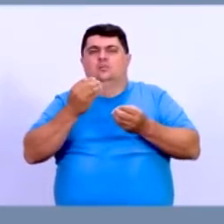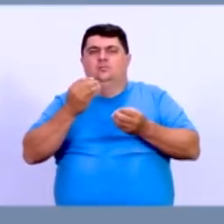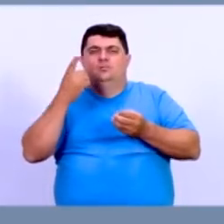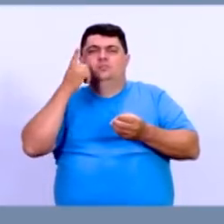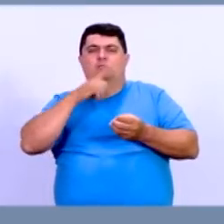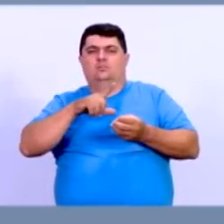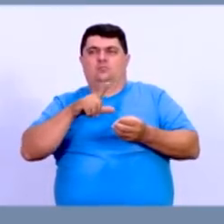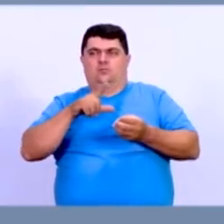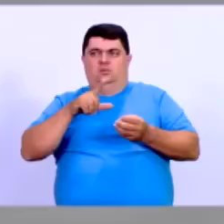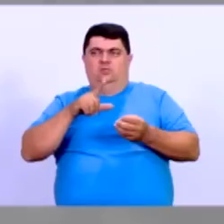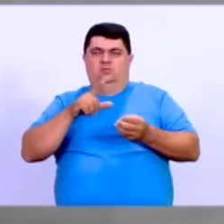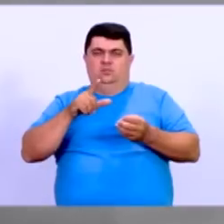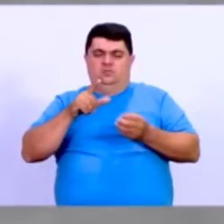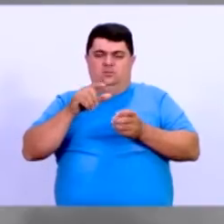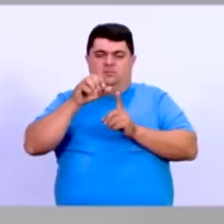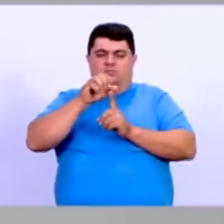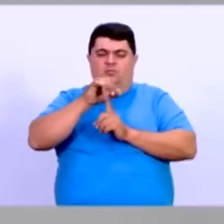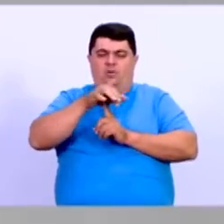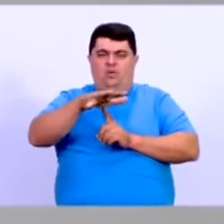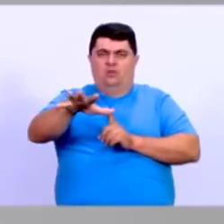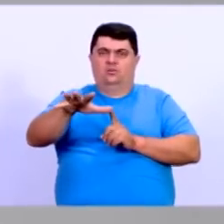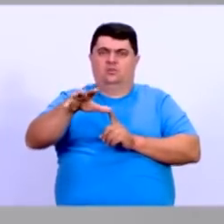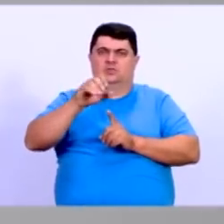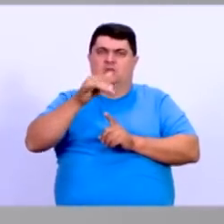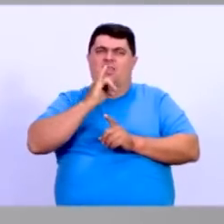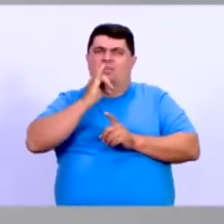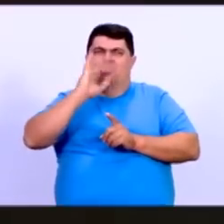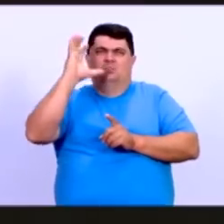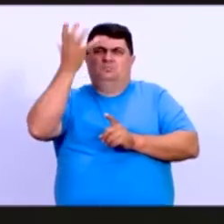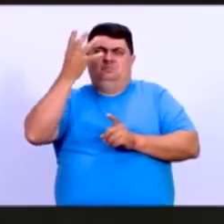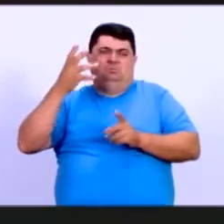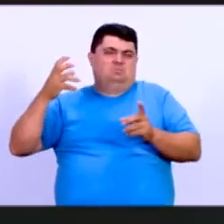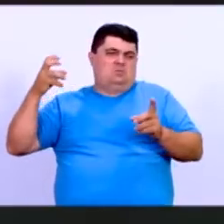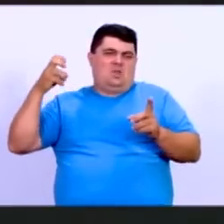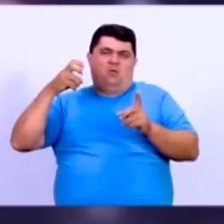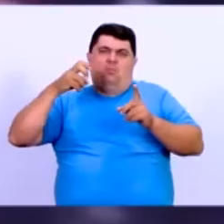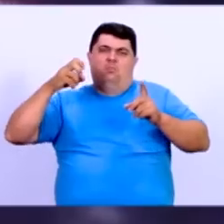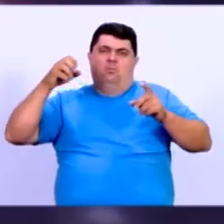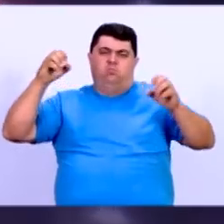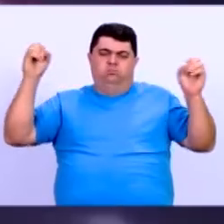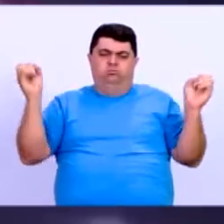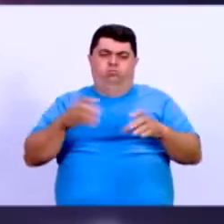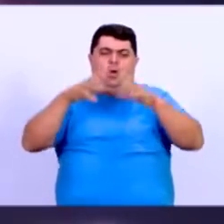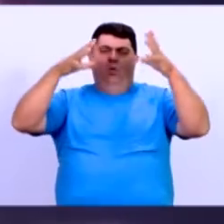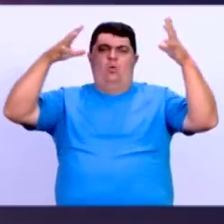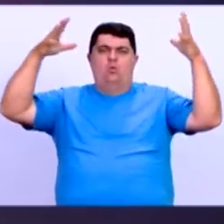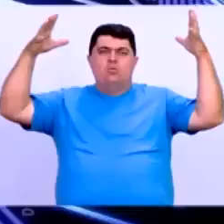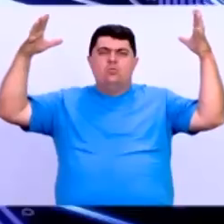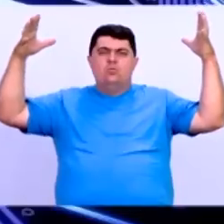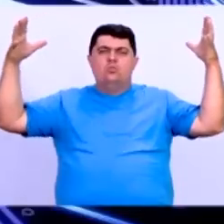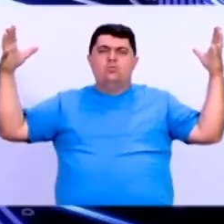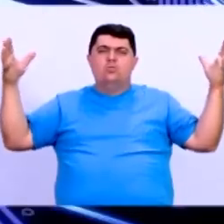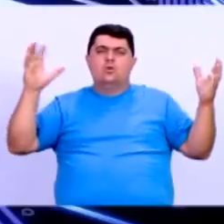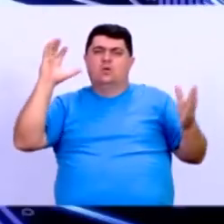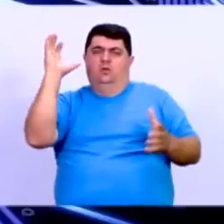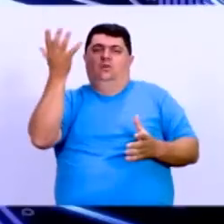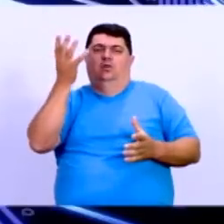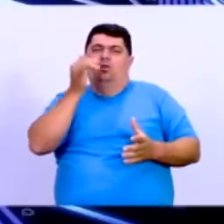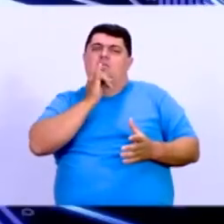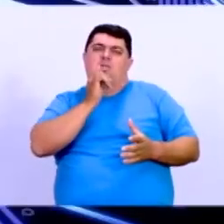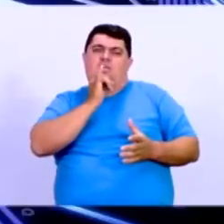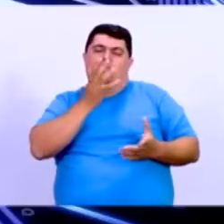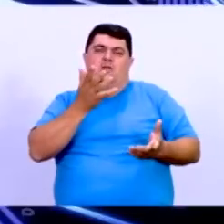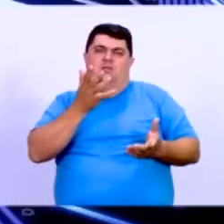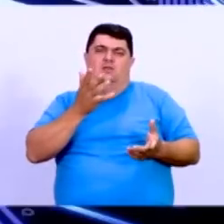e distribuir informação no caso de um evento catastrófico, como um ataque nuclear. Se uma bomba atingisse